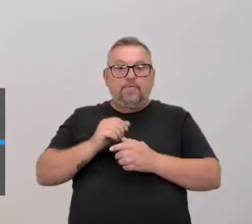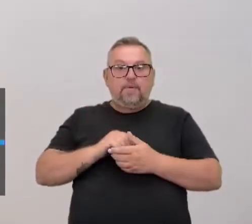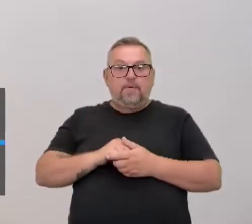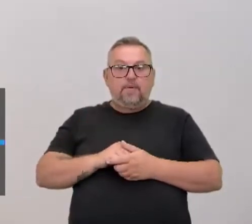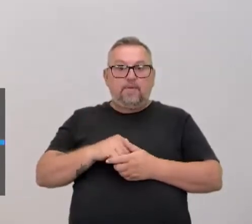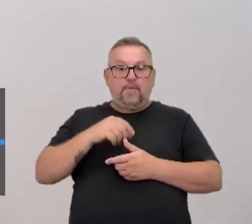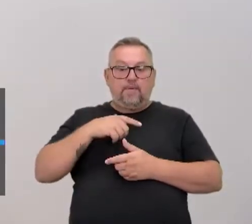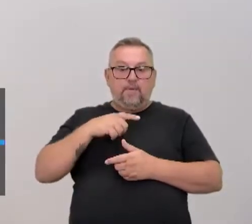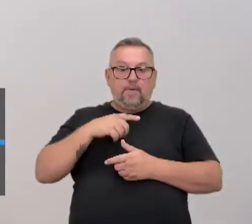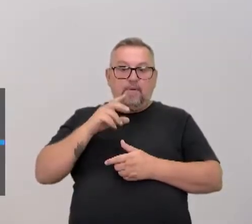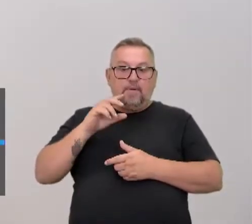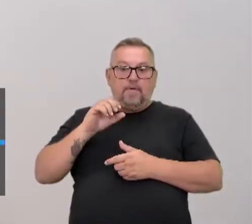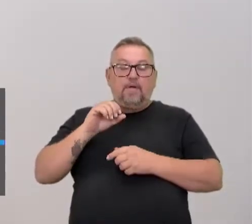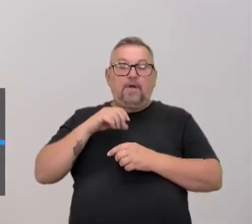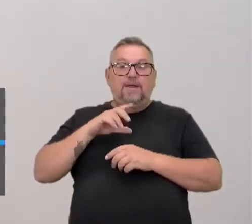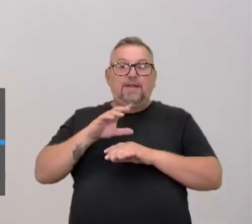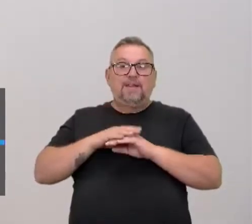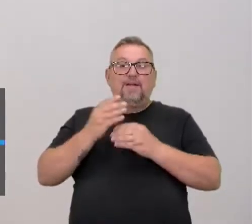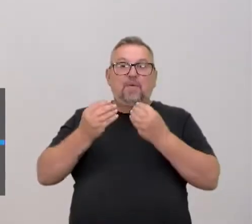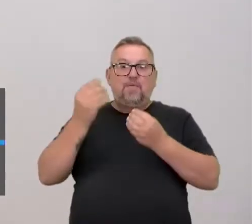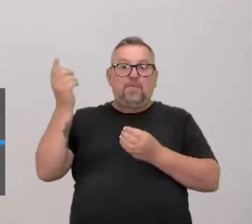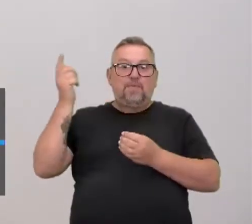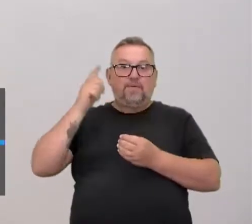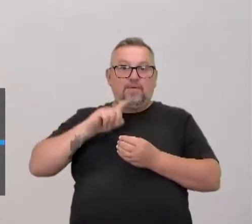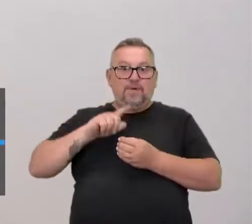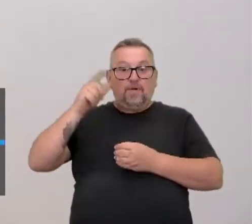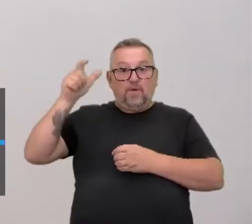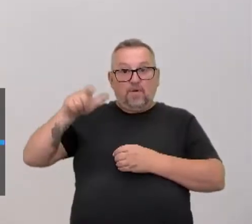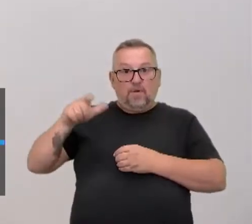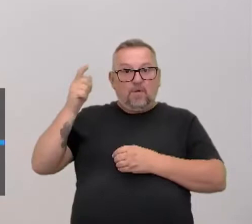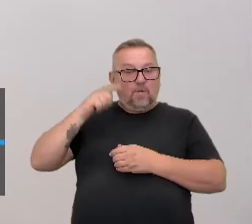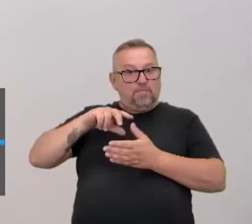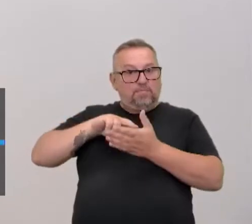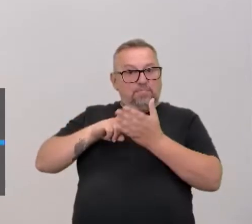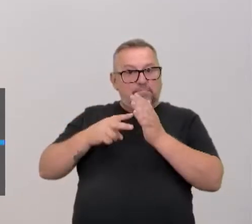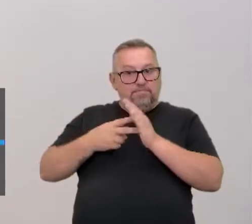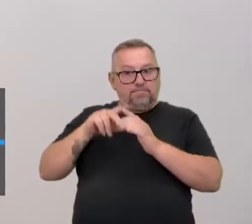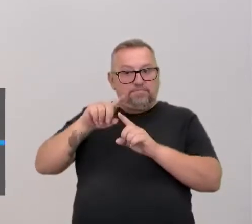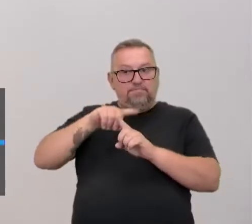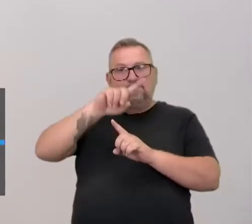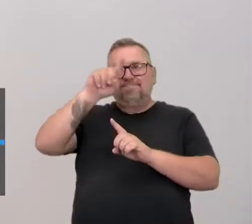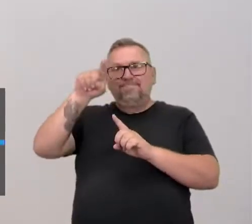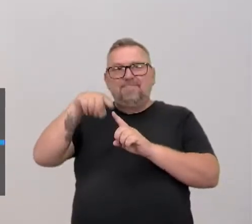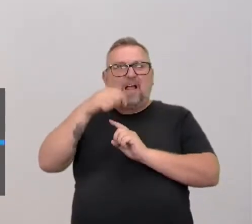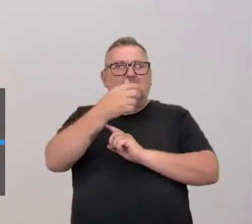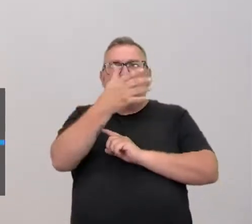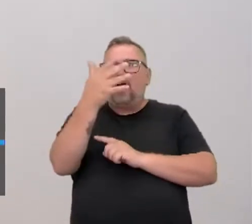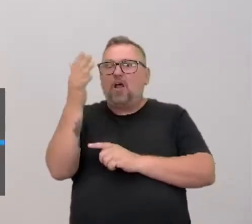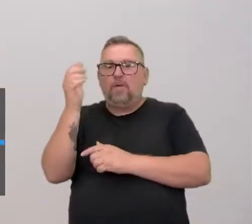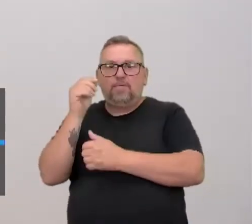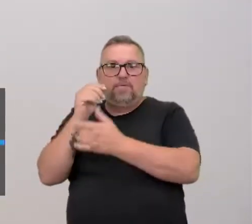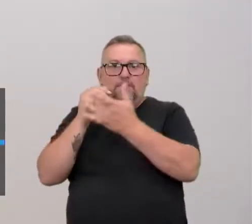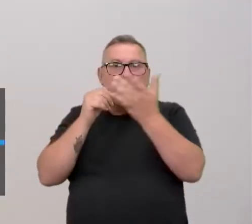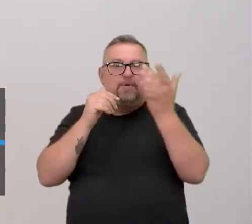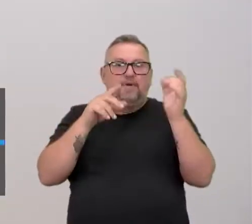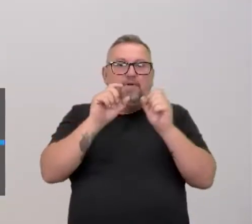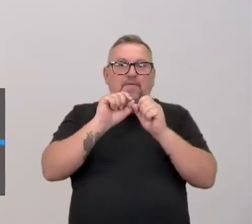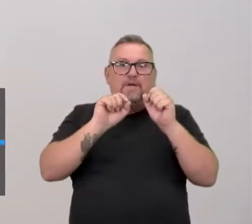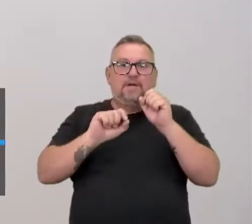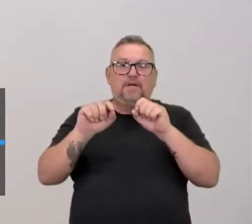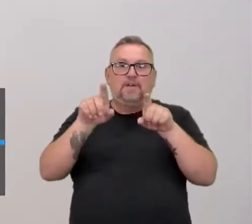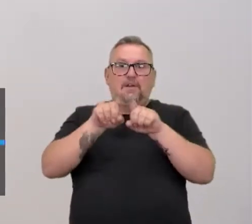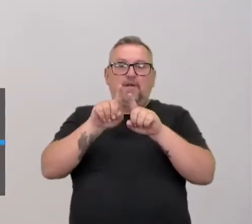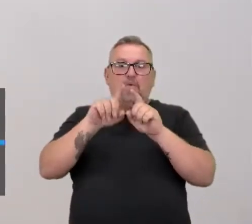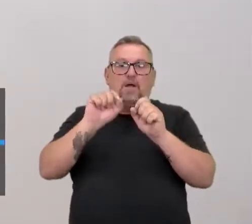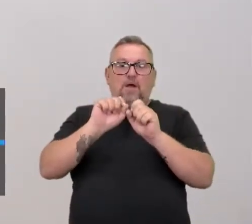Nenhuma espécie, a não ser a nossa, consegue compreender o ciclo da natureza e, a partir dela, exercer, então,